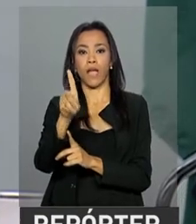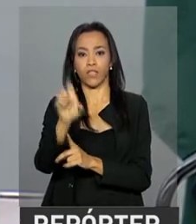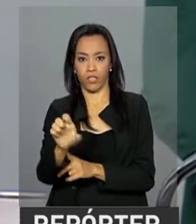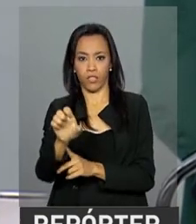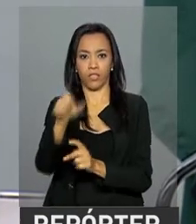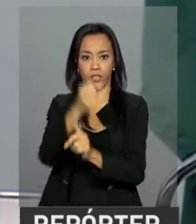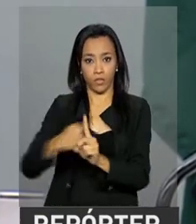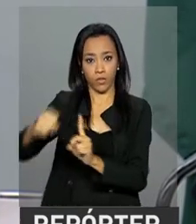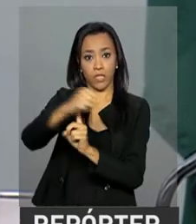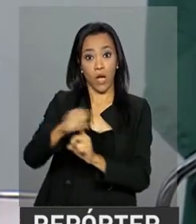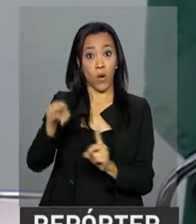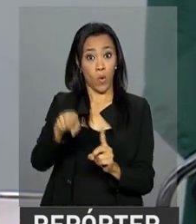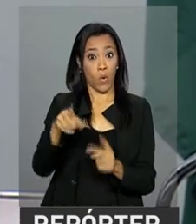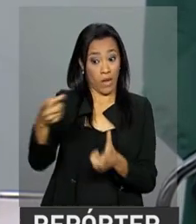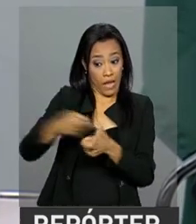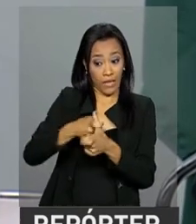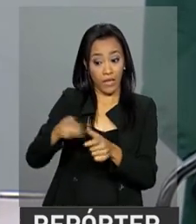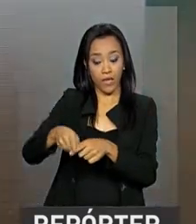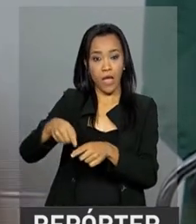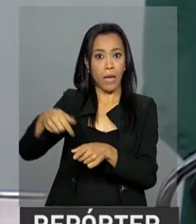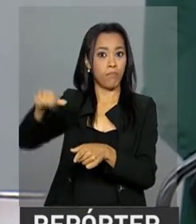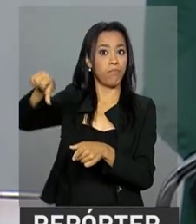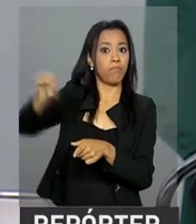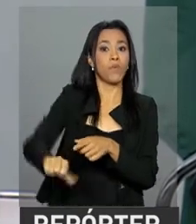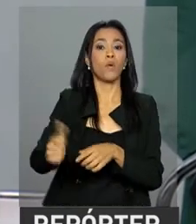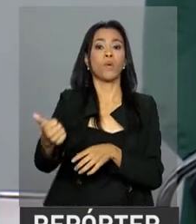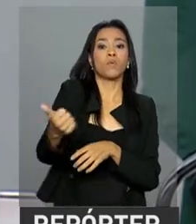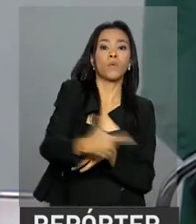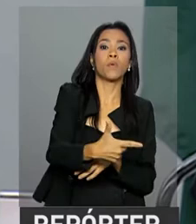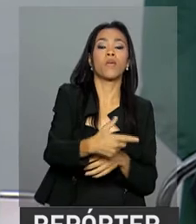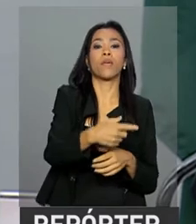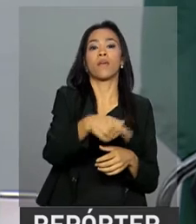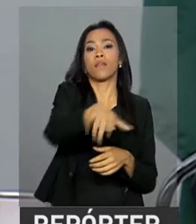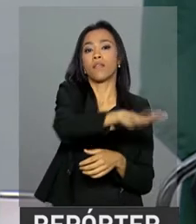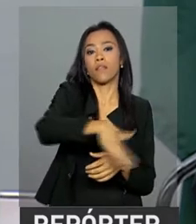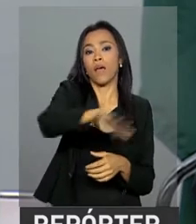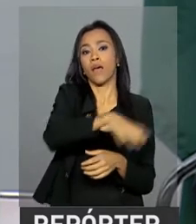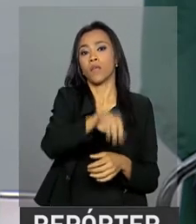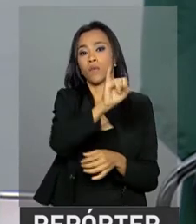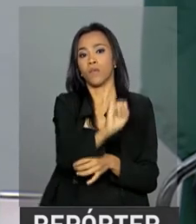da previdência e pior do que isso é a trajetória